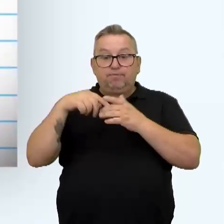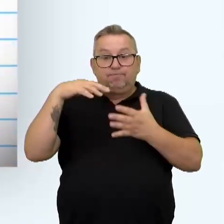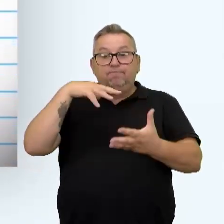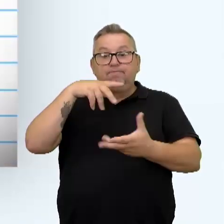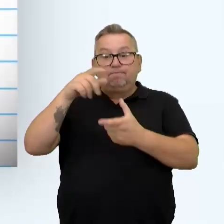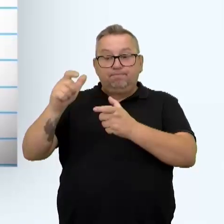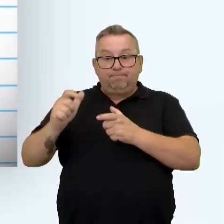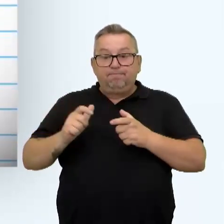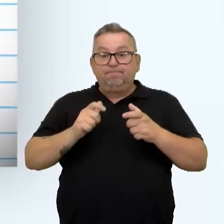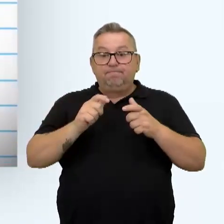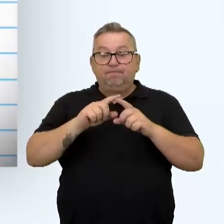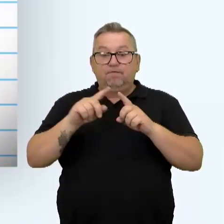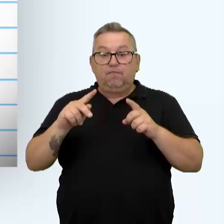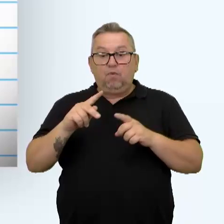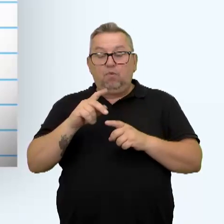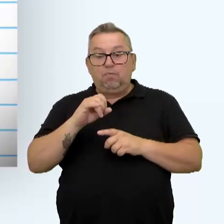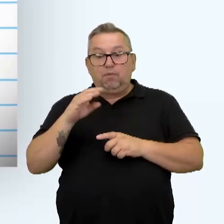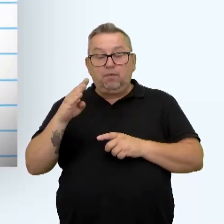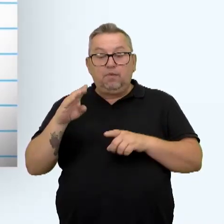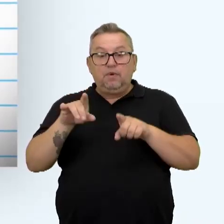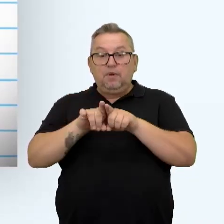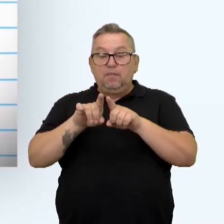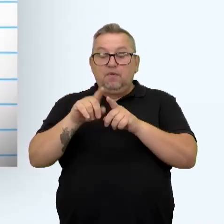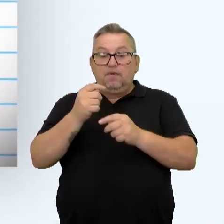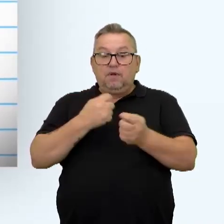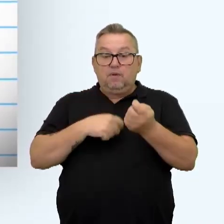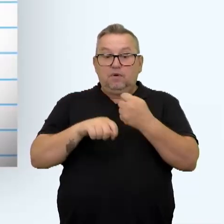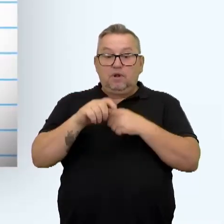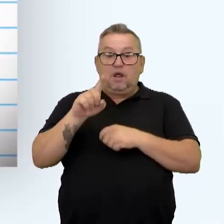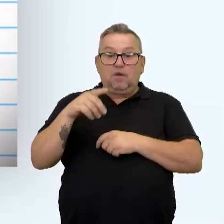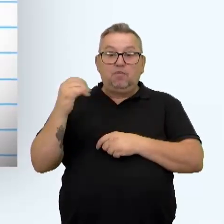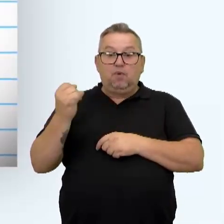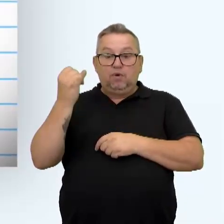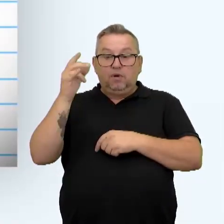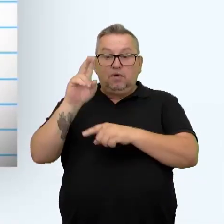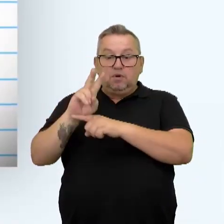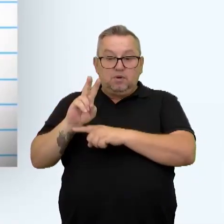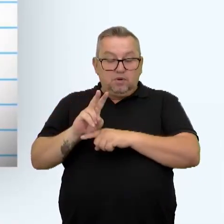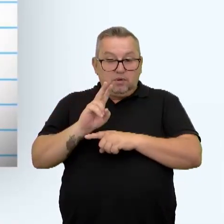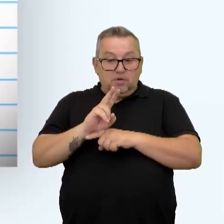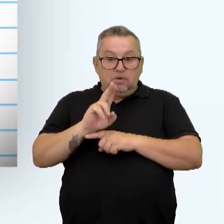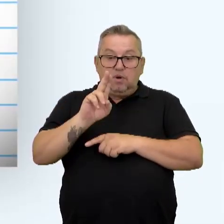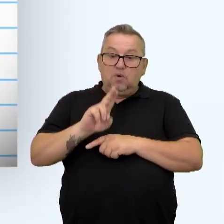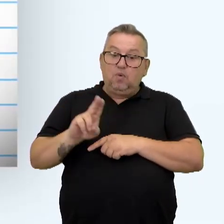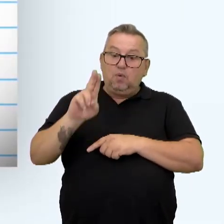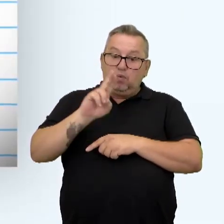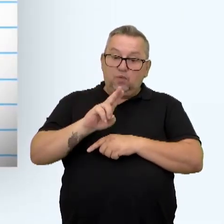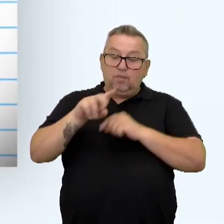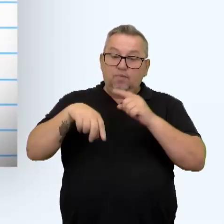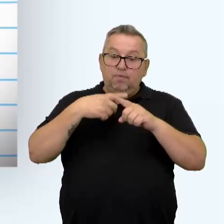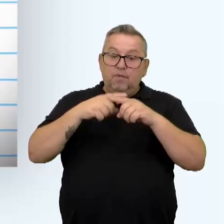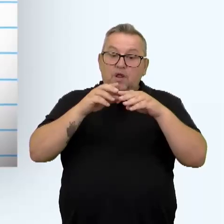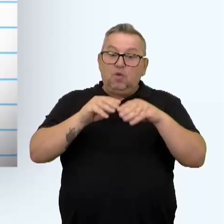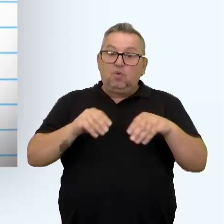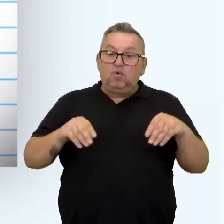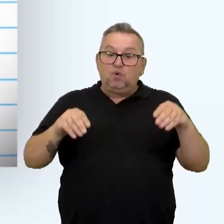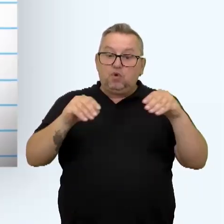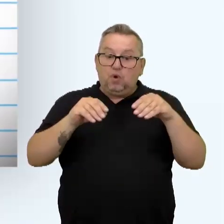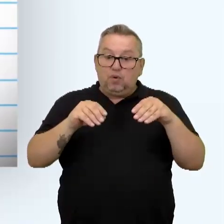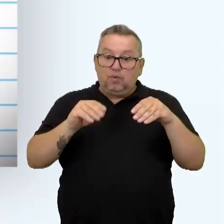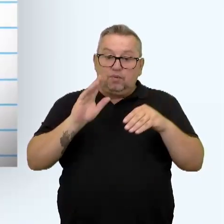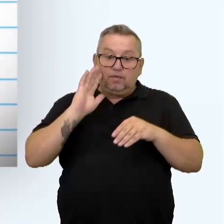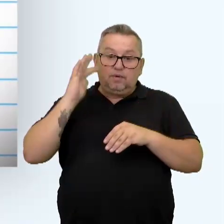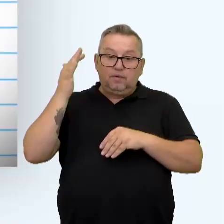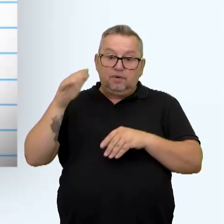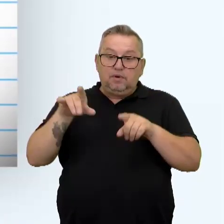regionais. Assim como o PIB faz com questões econômicas, é importante que contabilizemos de forma sistemática e periódica as alterações ocorridas